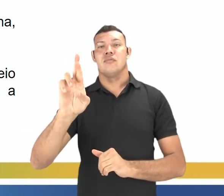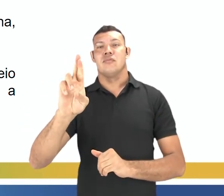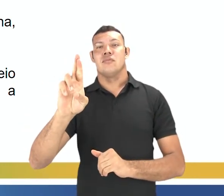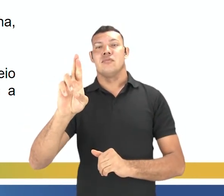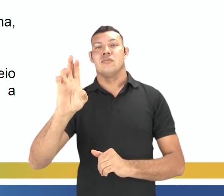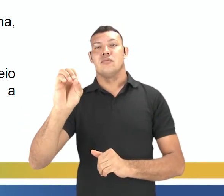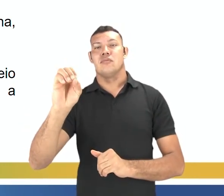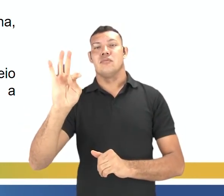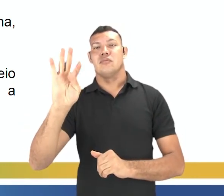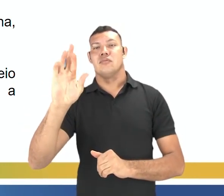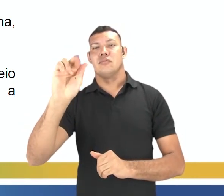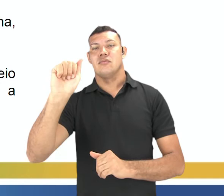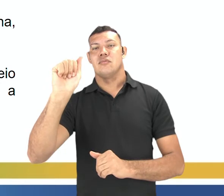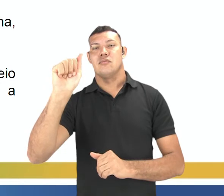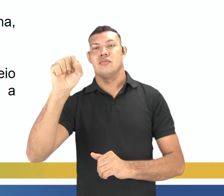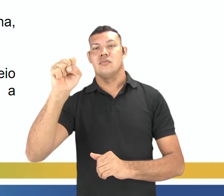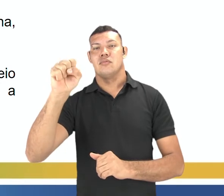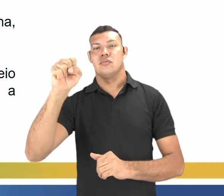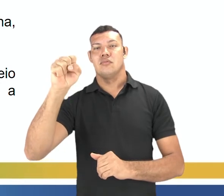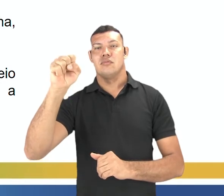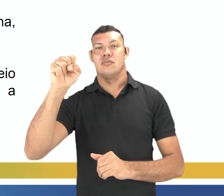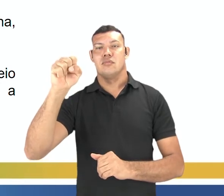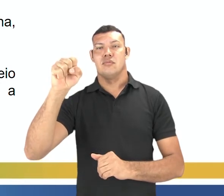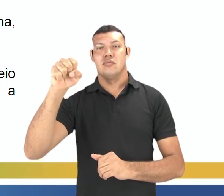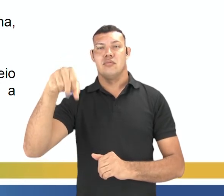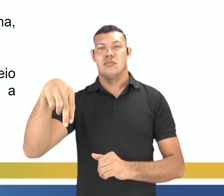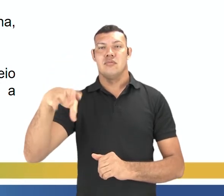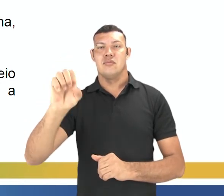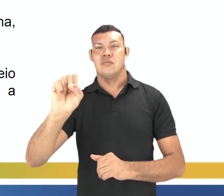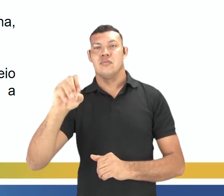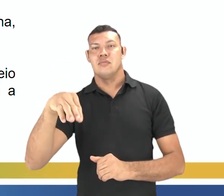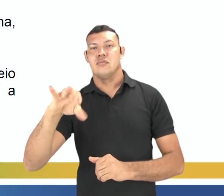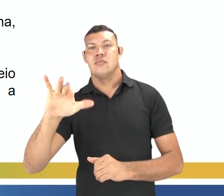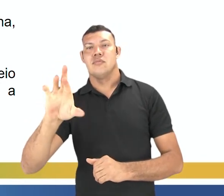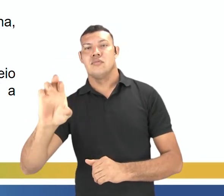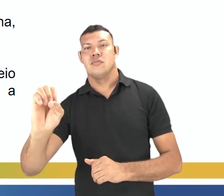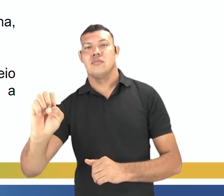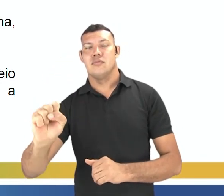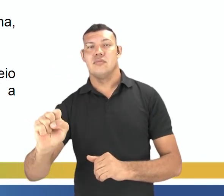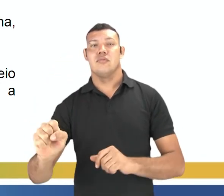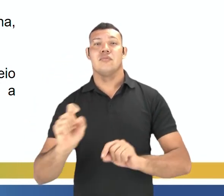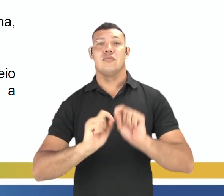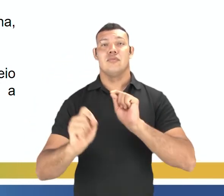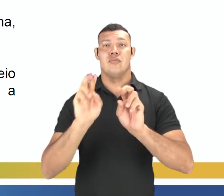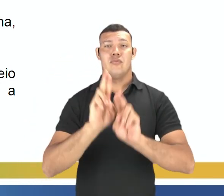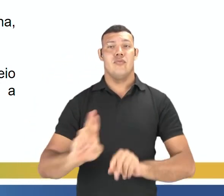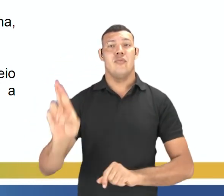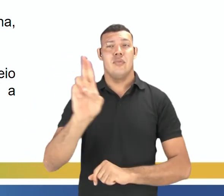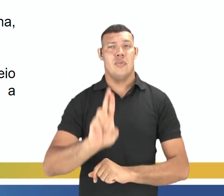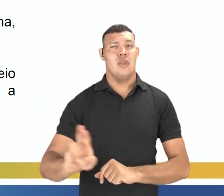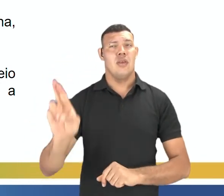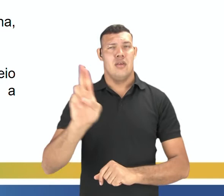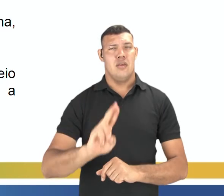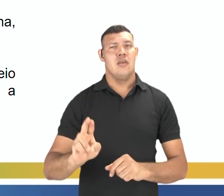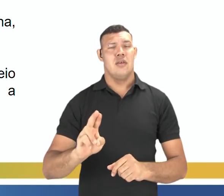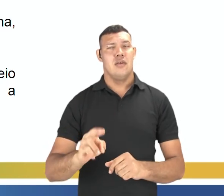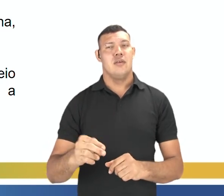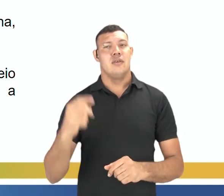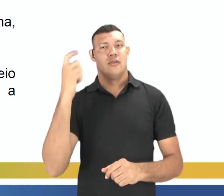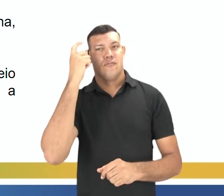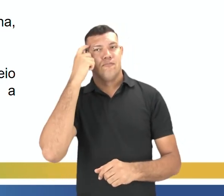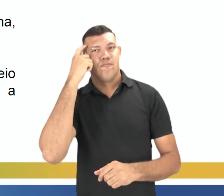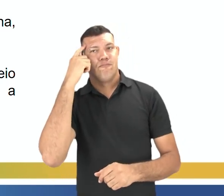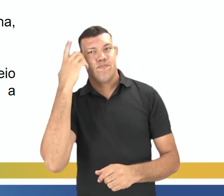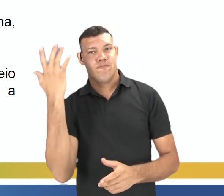encontrados livremente no meio extracelular, estando disponíveis para a utilização pelos neurônios